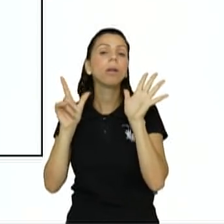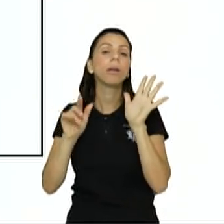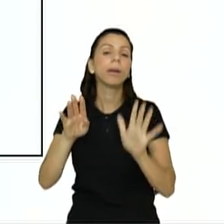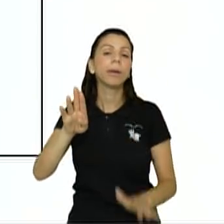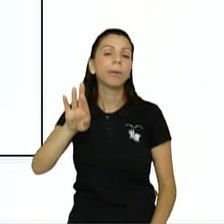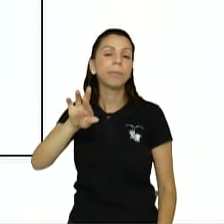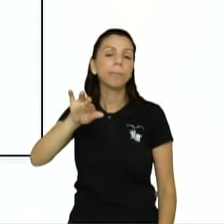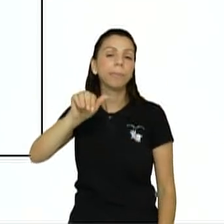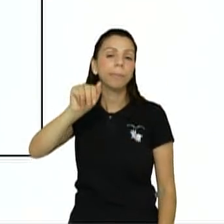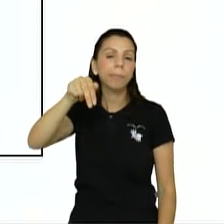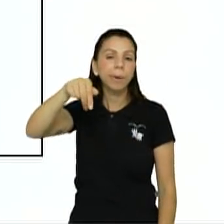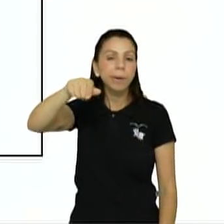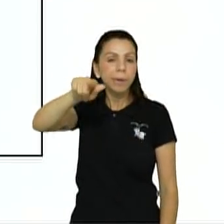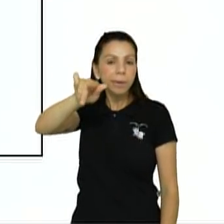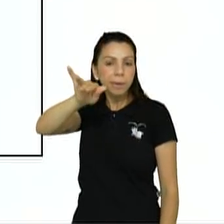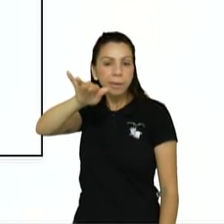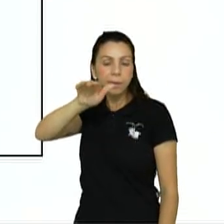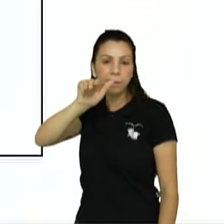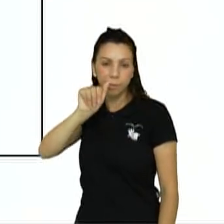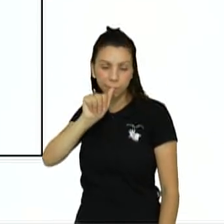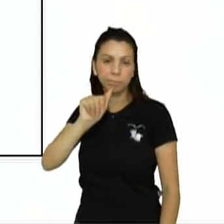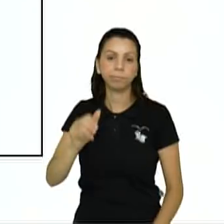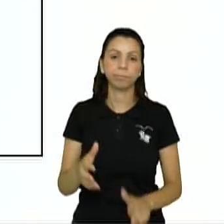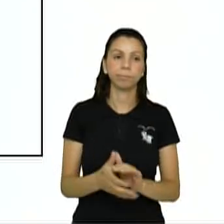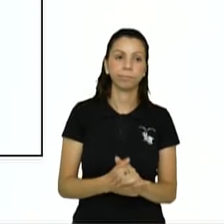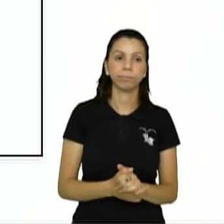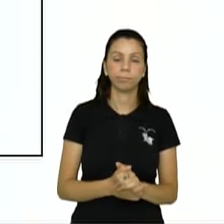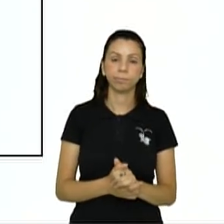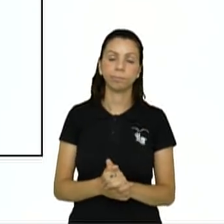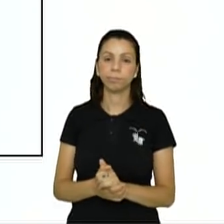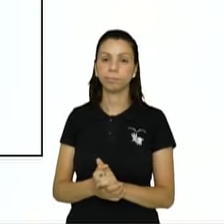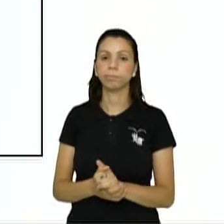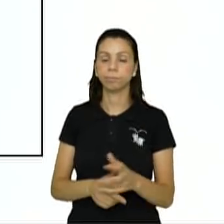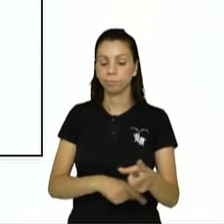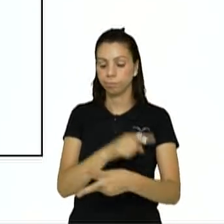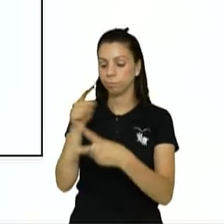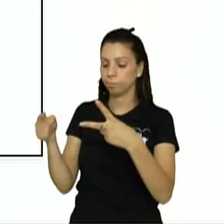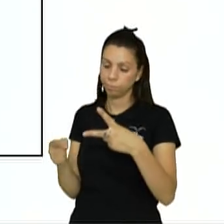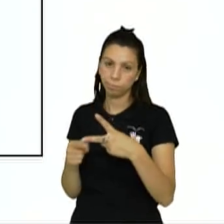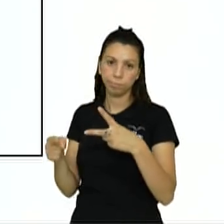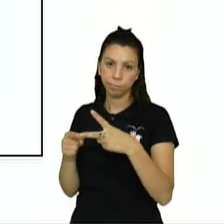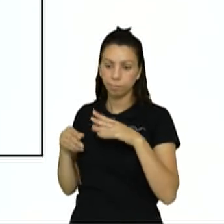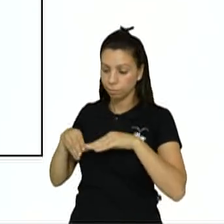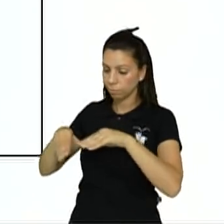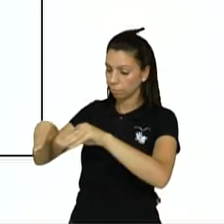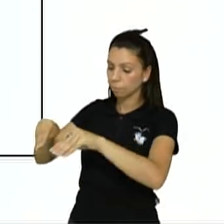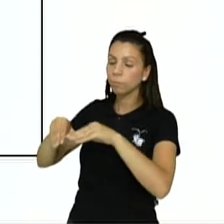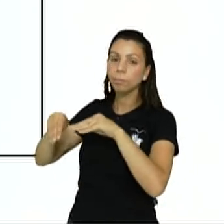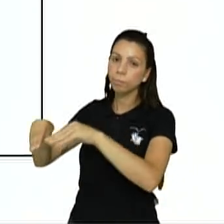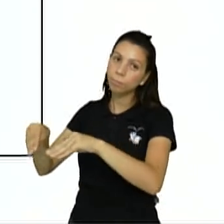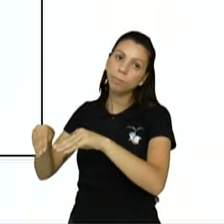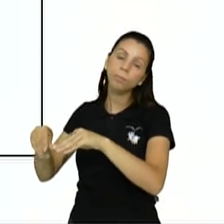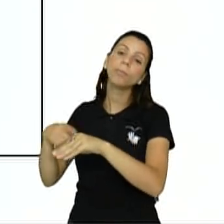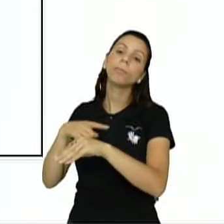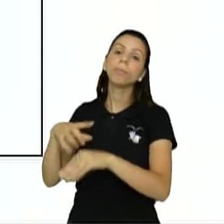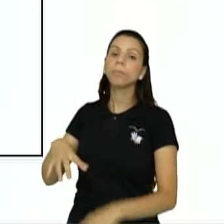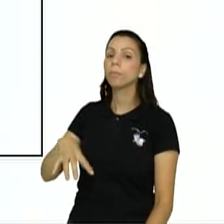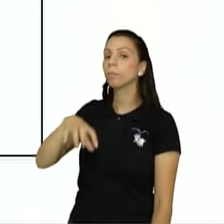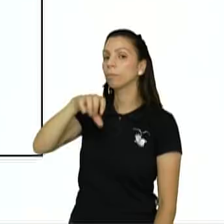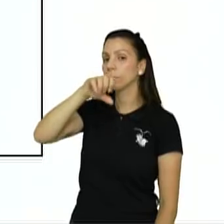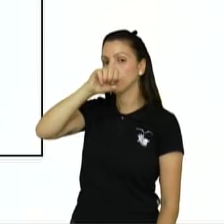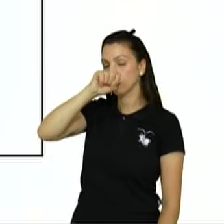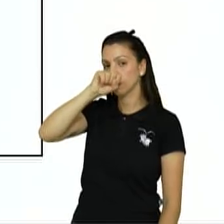que filtra a água e retira o oxigênio. Quando a gente fala de artrópodes terrestres, geralmente eles respiram através